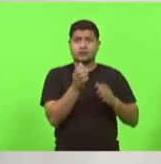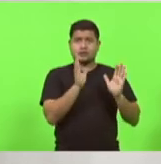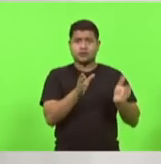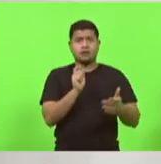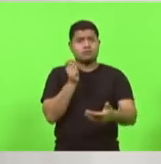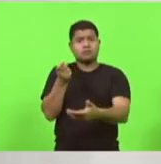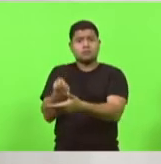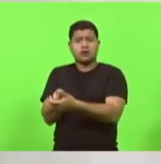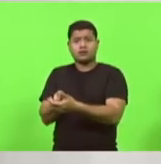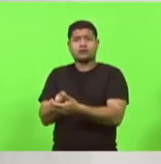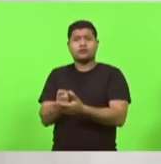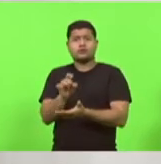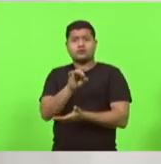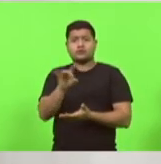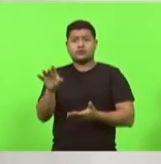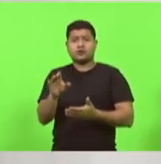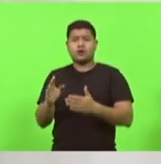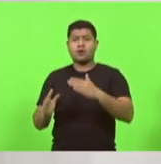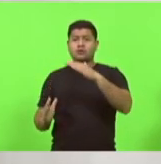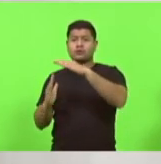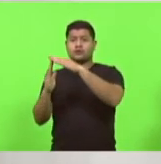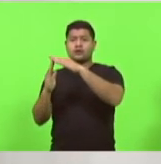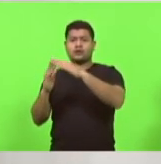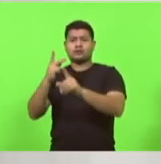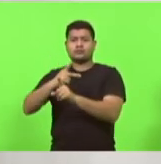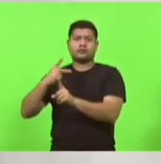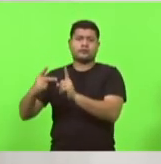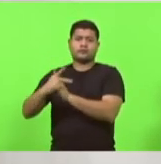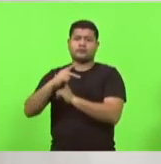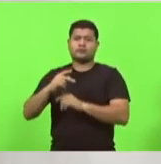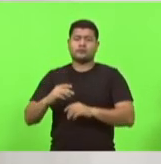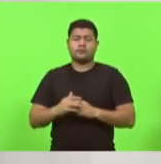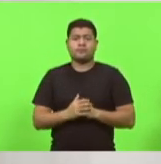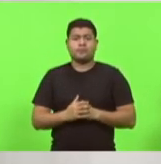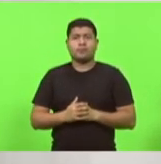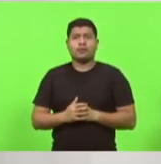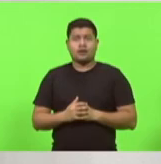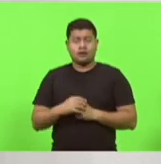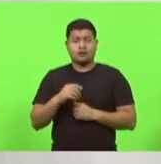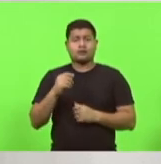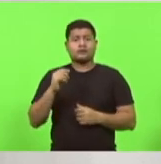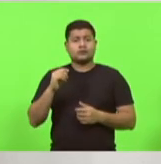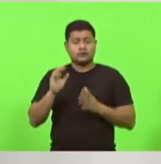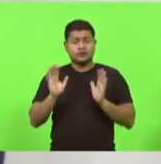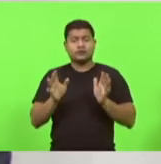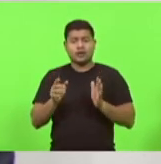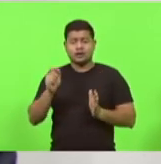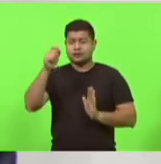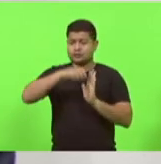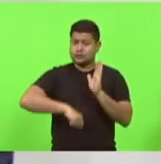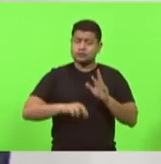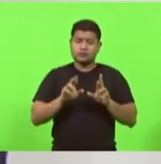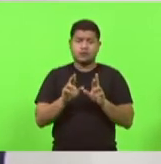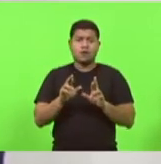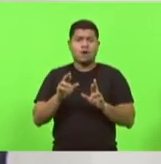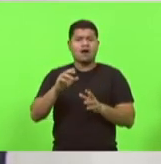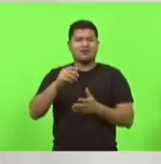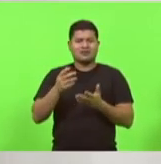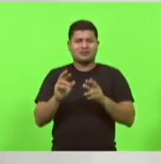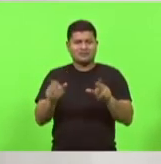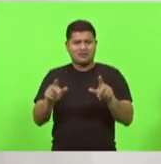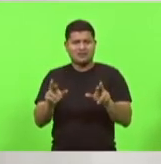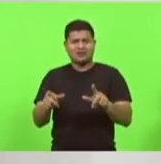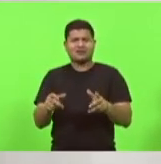só sobre o teto da Previdência. Então, ele já assinou um outro contrato com o Estado. E